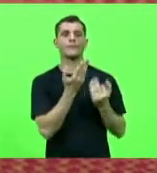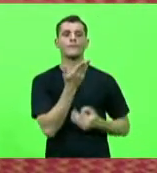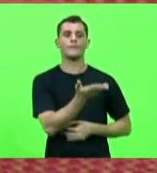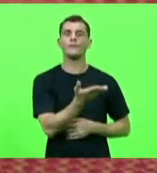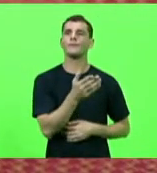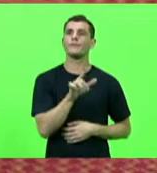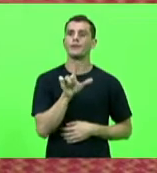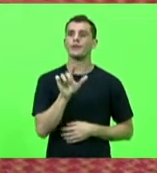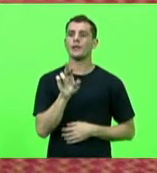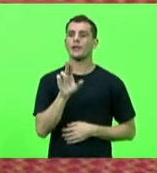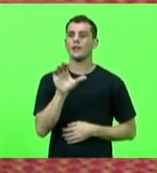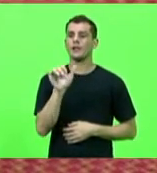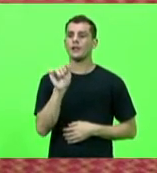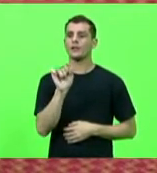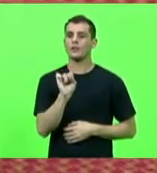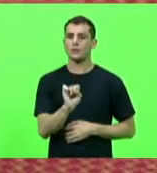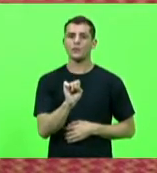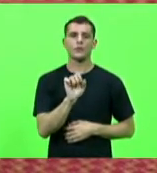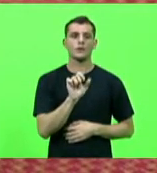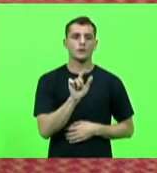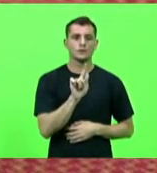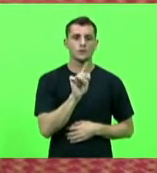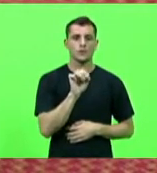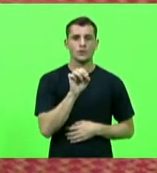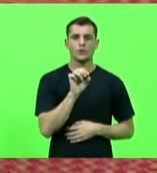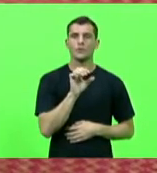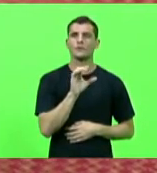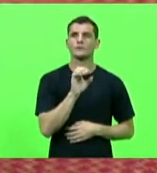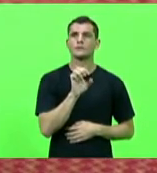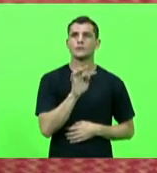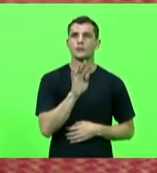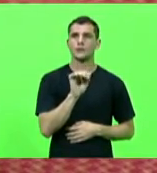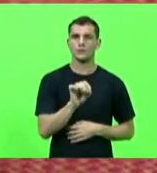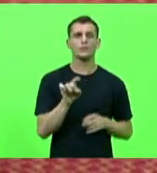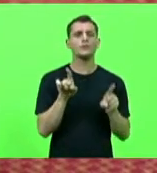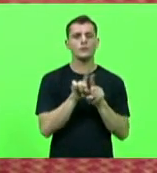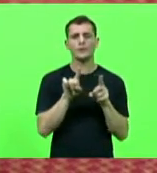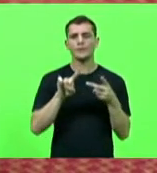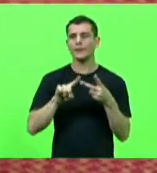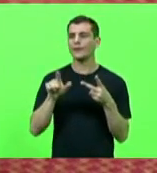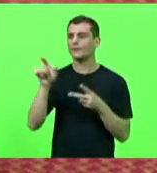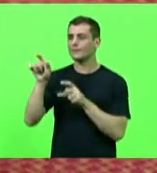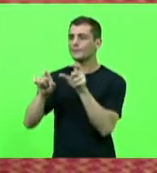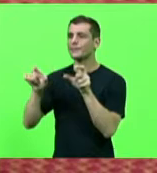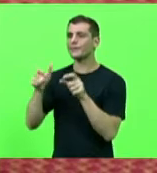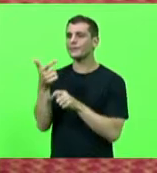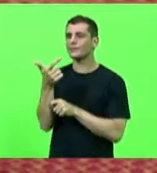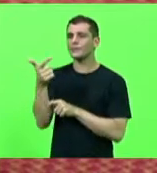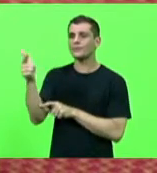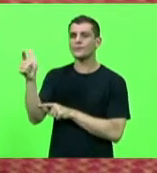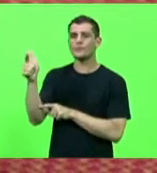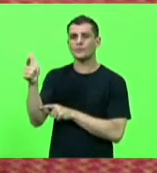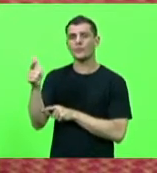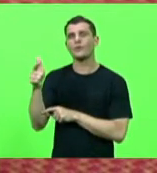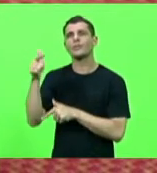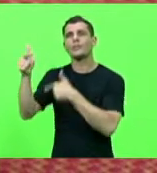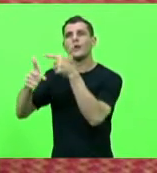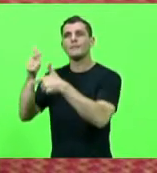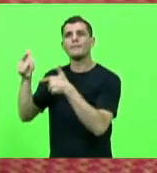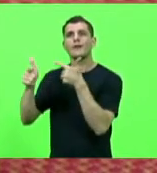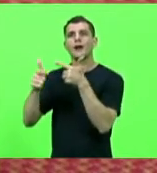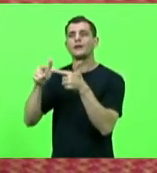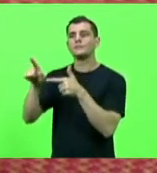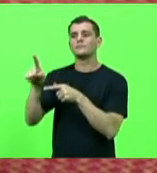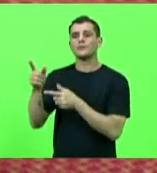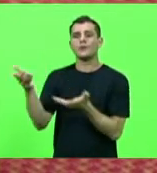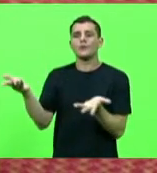Lucas Rosseto, bem como todos os colaboradores que estão aqui fazendo a visita ao plenário, ele que abre no